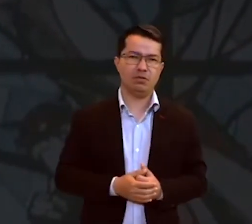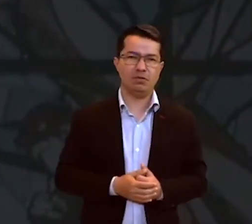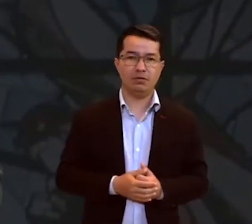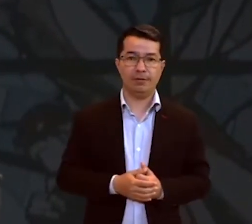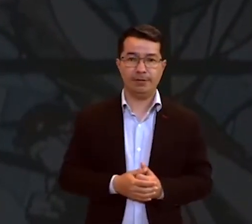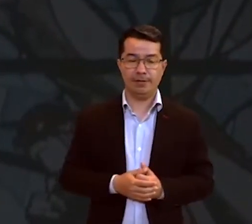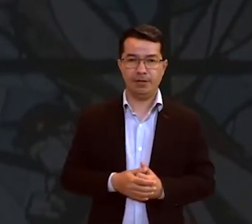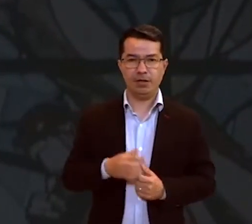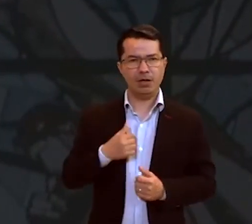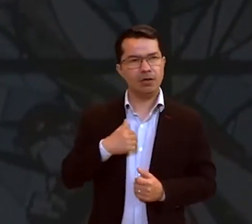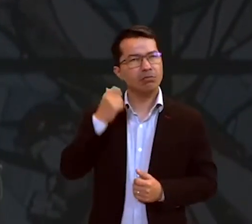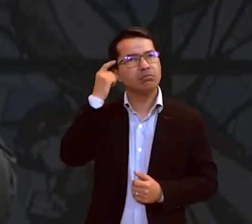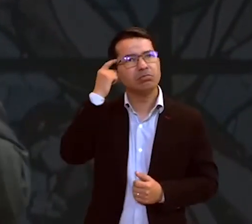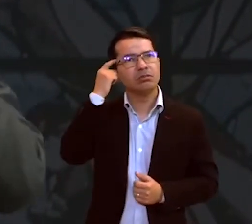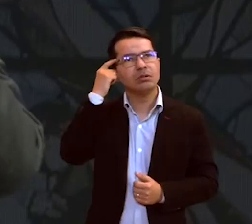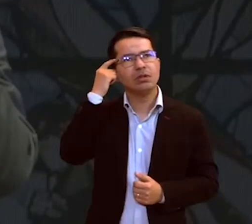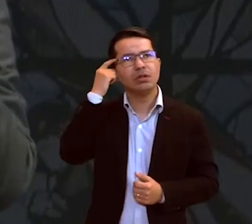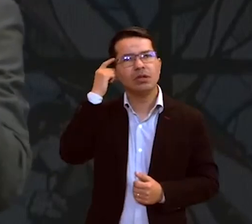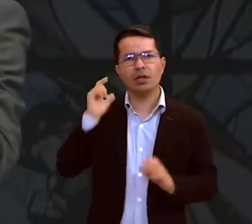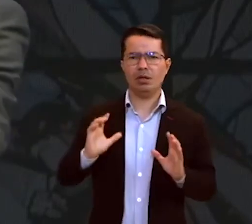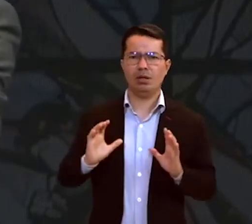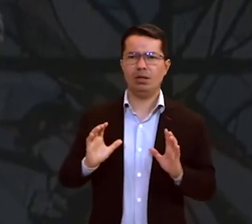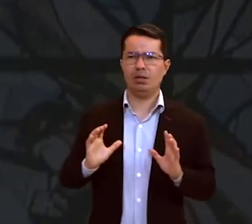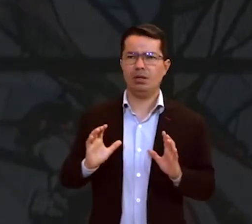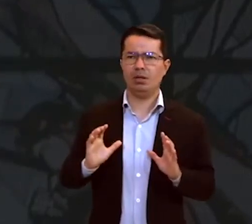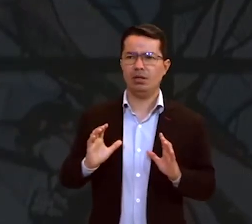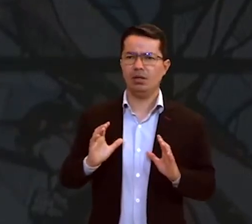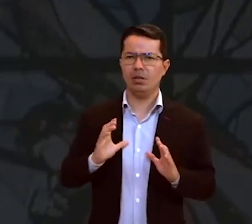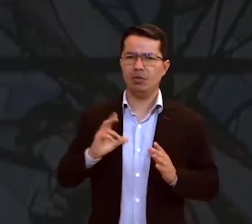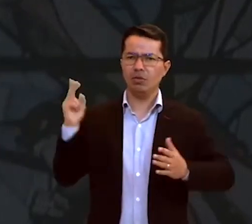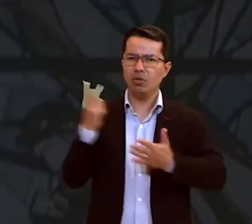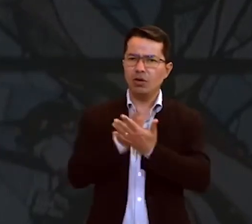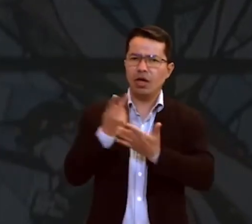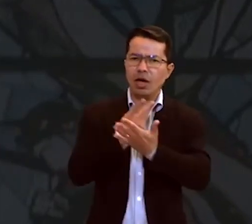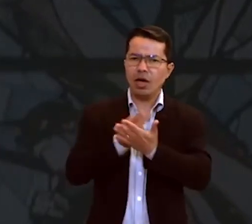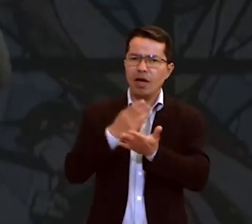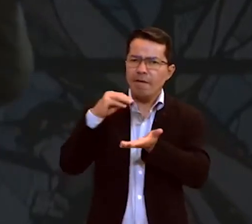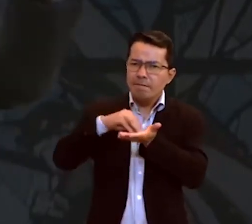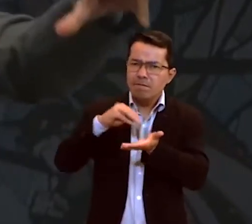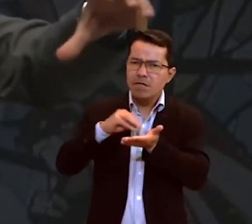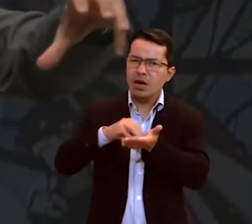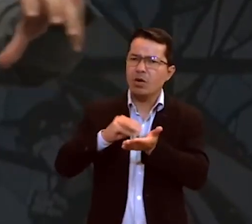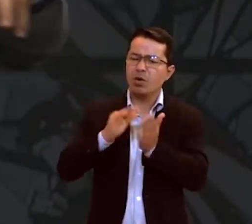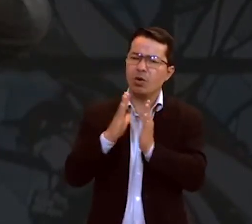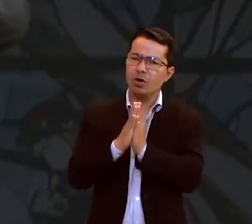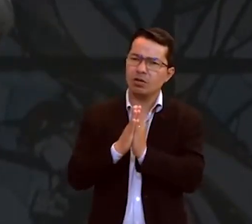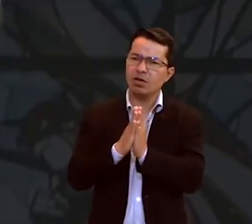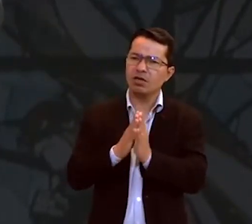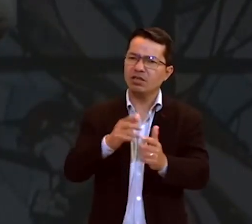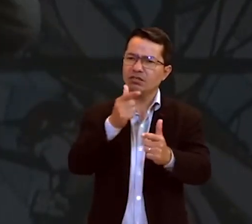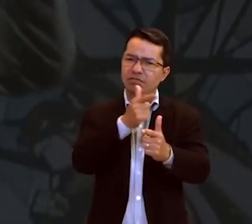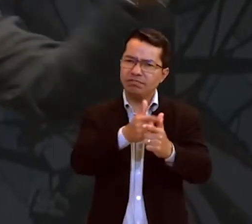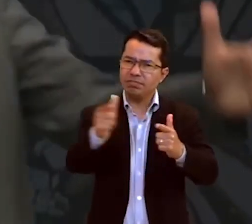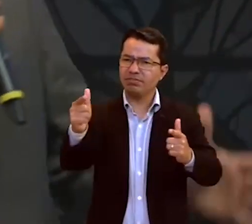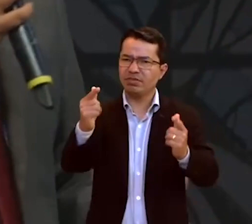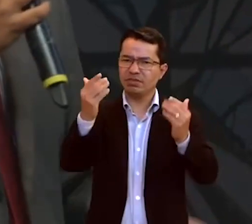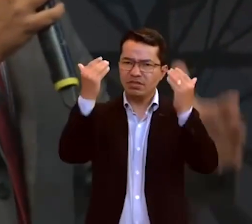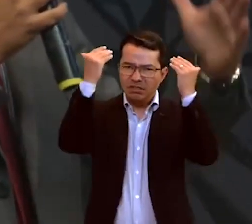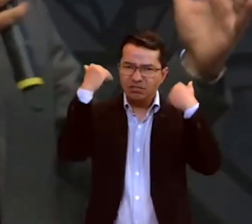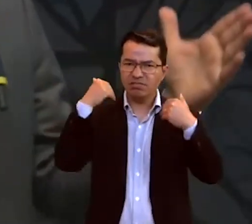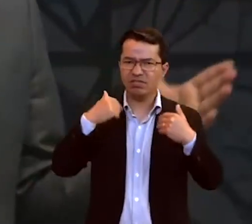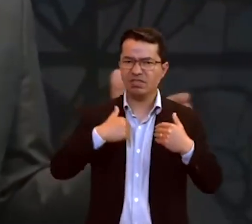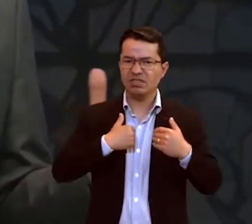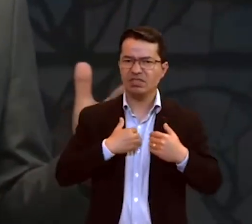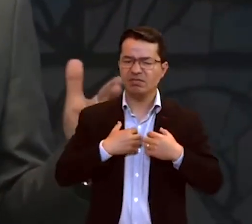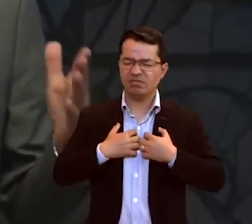repente eu parei, falei, quer saber, Deus, eu vou orar, eu estou com esse problema, é um problema que está tirando minha paz, é um problema injusto.